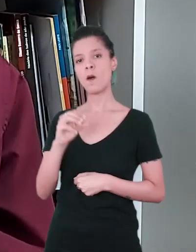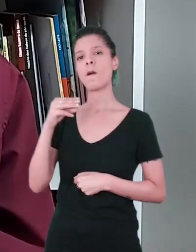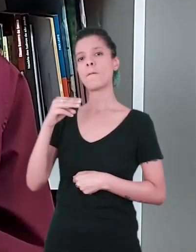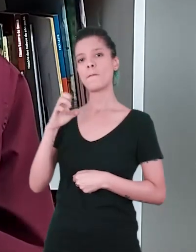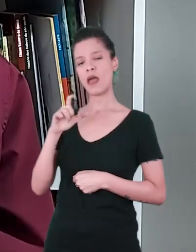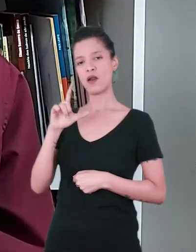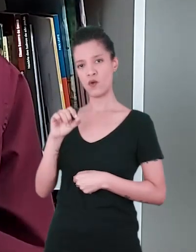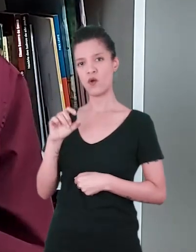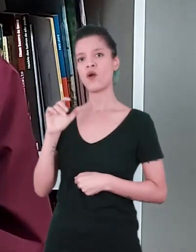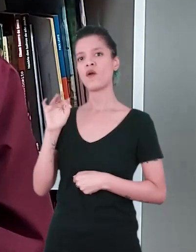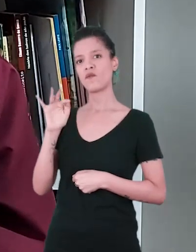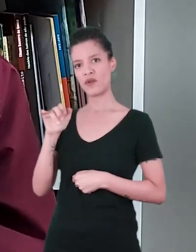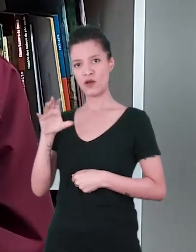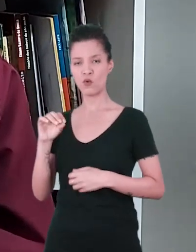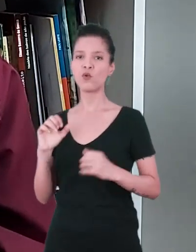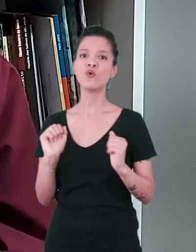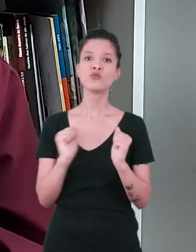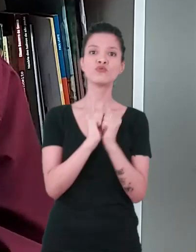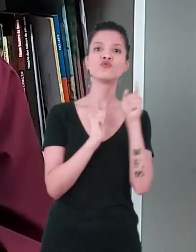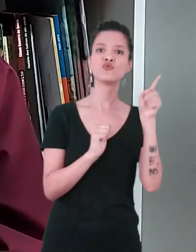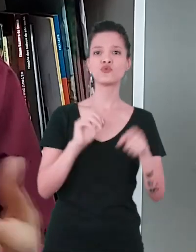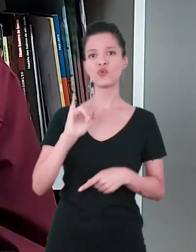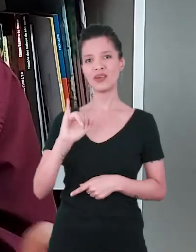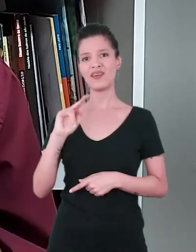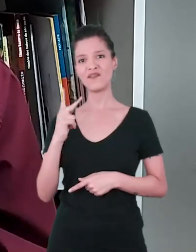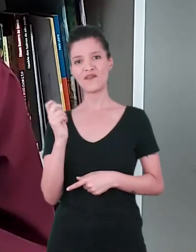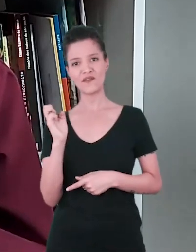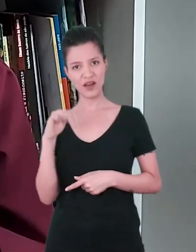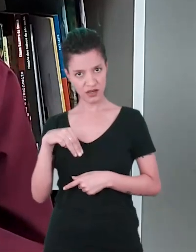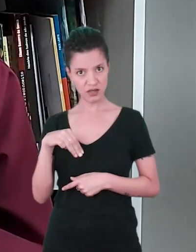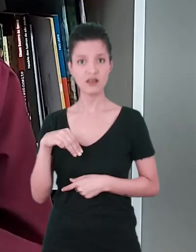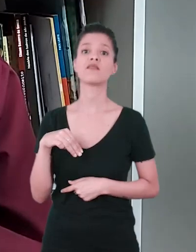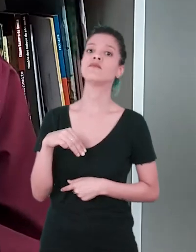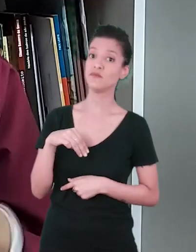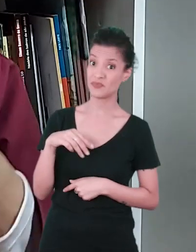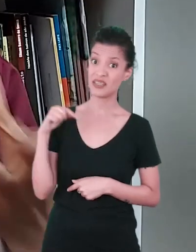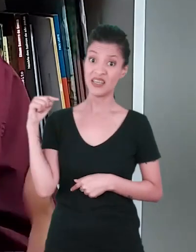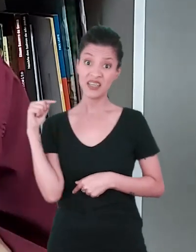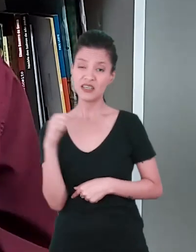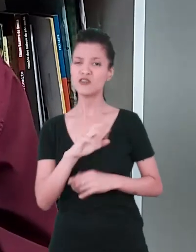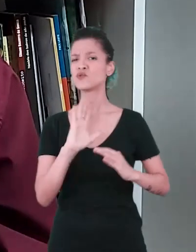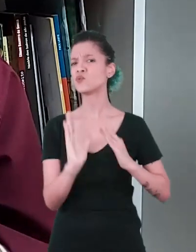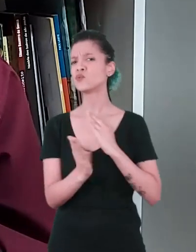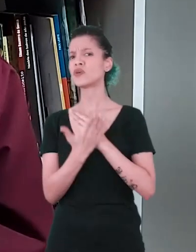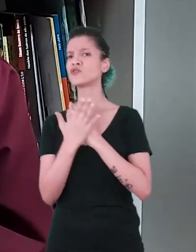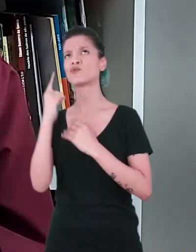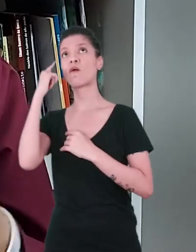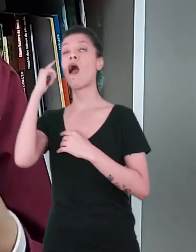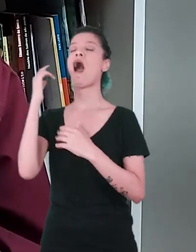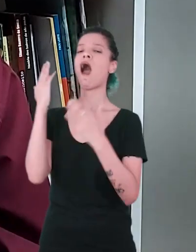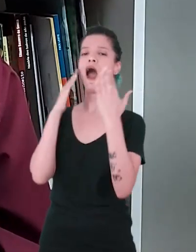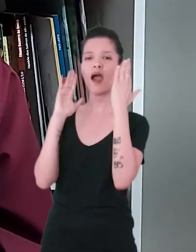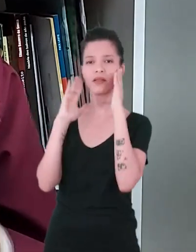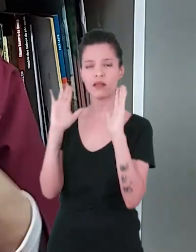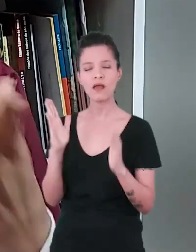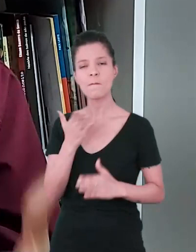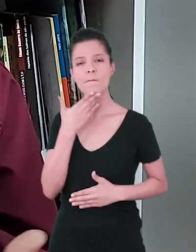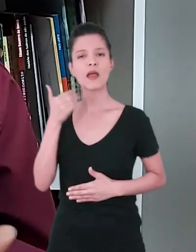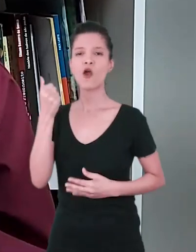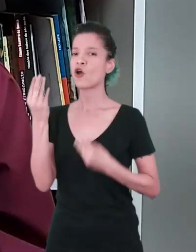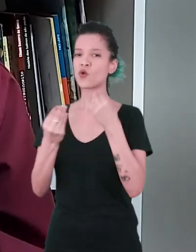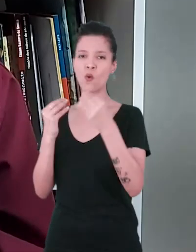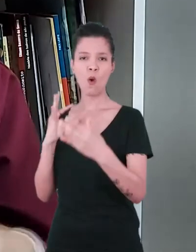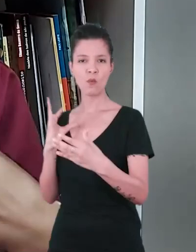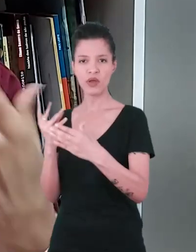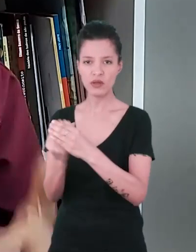IFAM. Enfim, foram ações que ajudou a gente a entender melhor o trabalho ligado ao patrimônio,